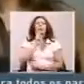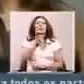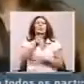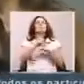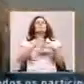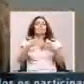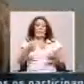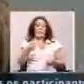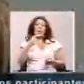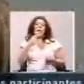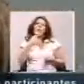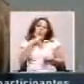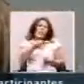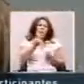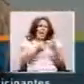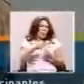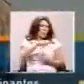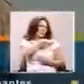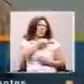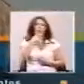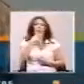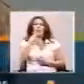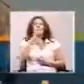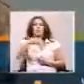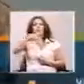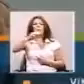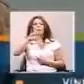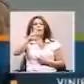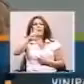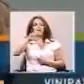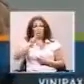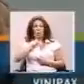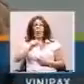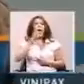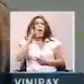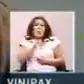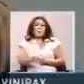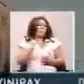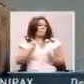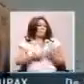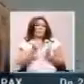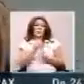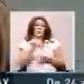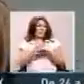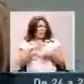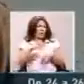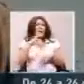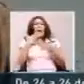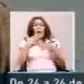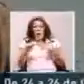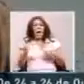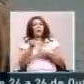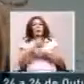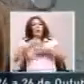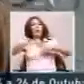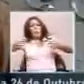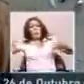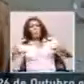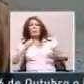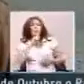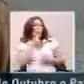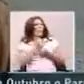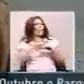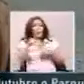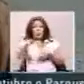Dizem, pelo menos aqueles que garantem que a praxe pode não ser assim tão fundamental para a integração, que há muitas outras formas de conseguir